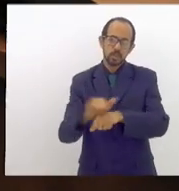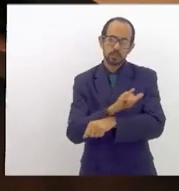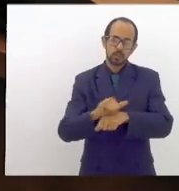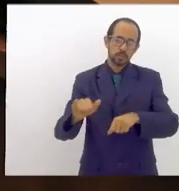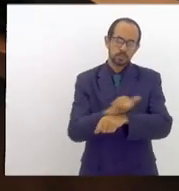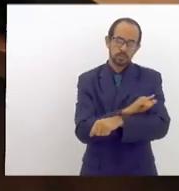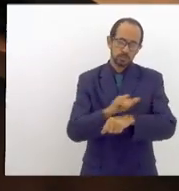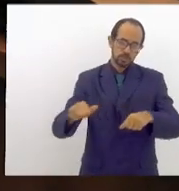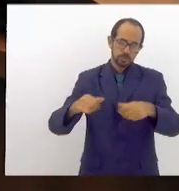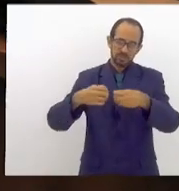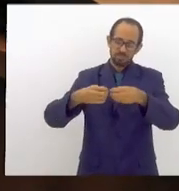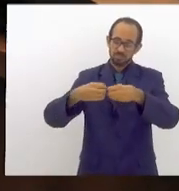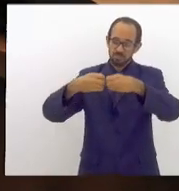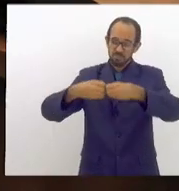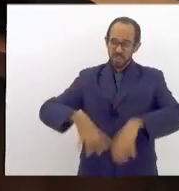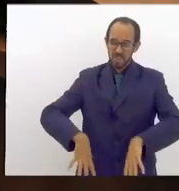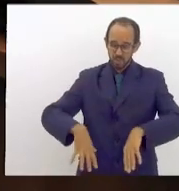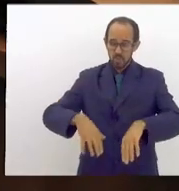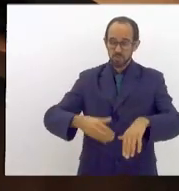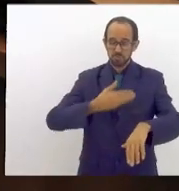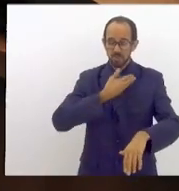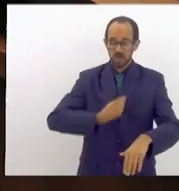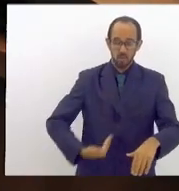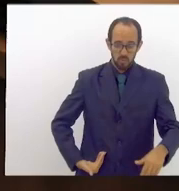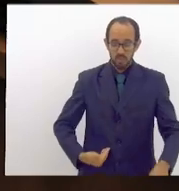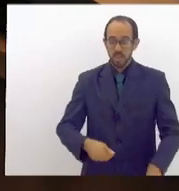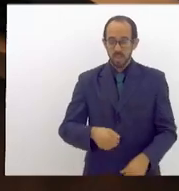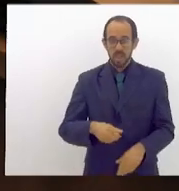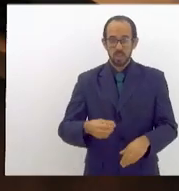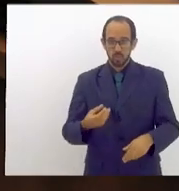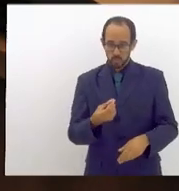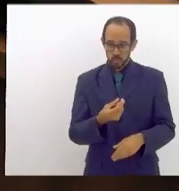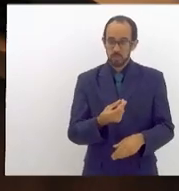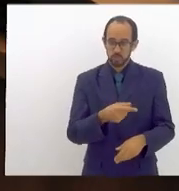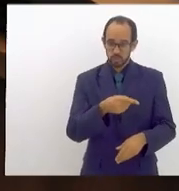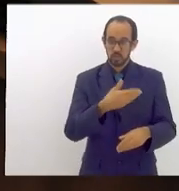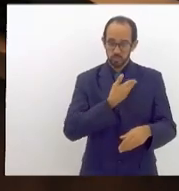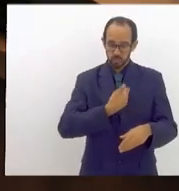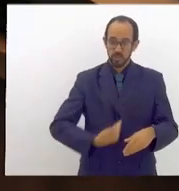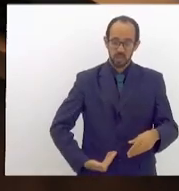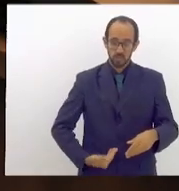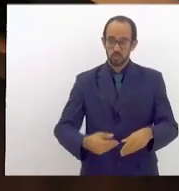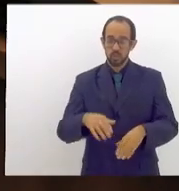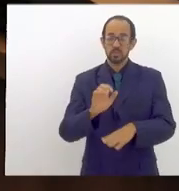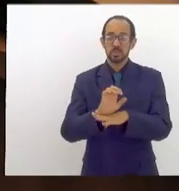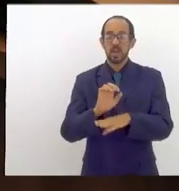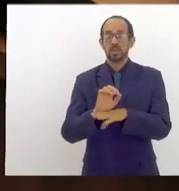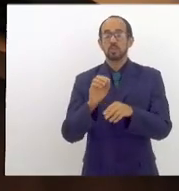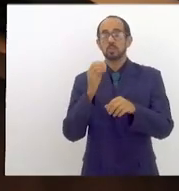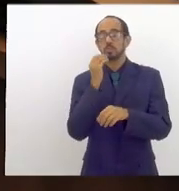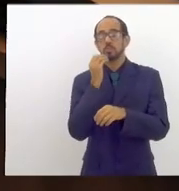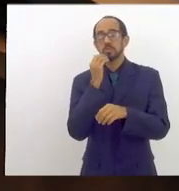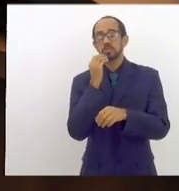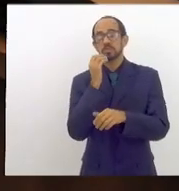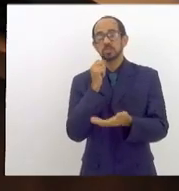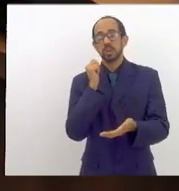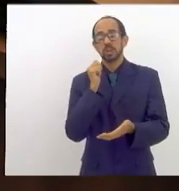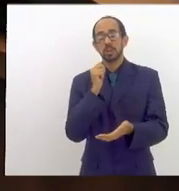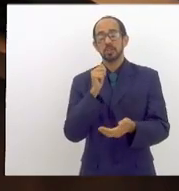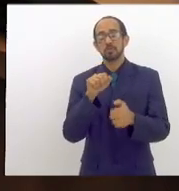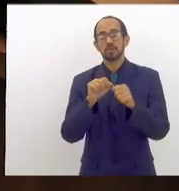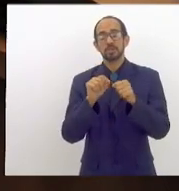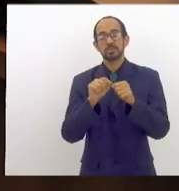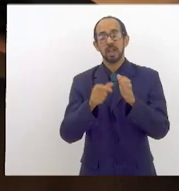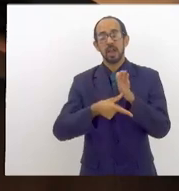nosotros públicos que o estado podia fazer antecipação de royalties